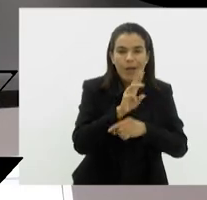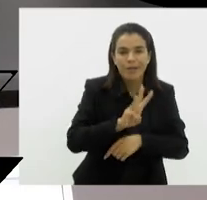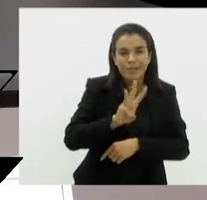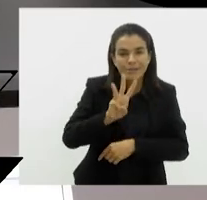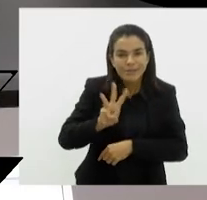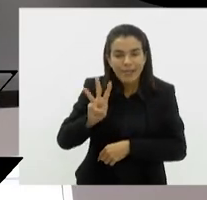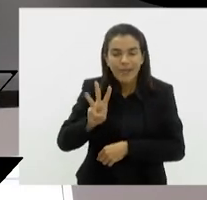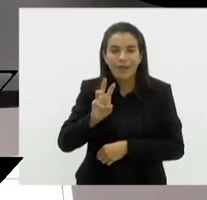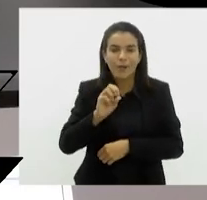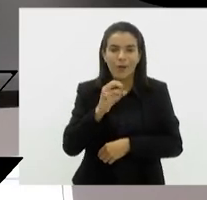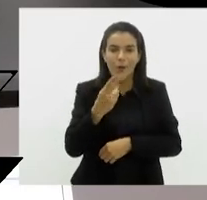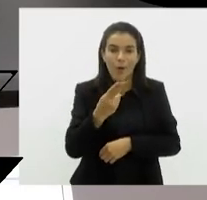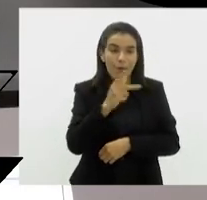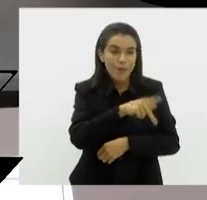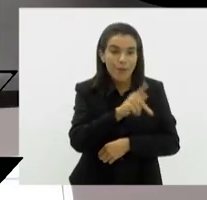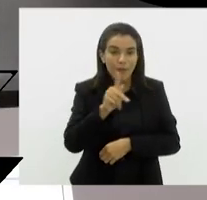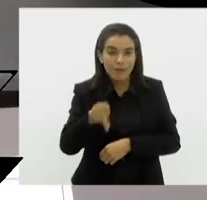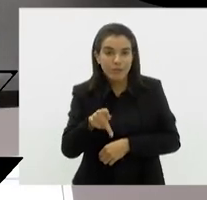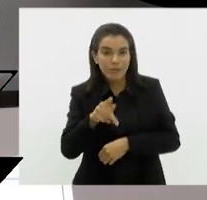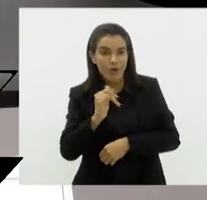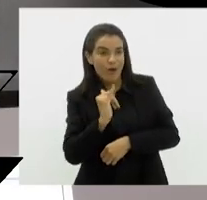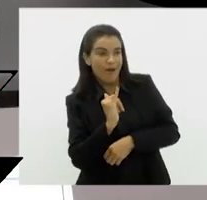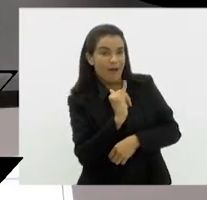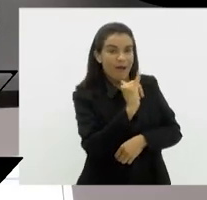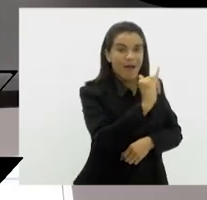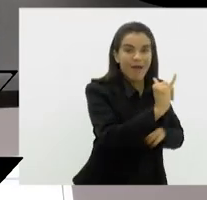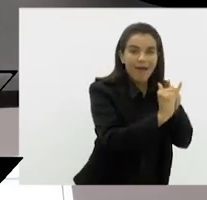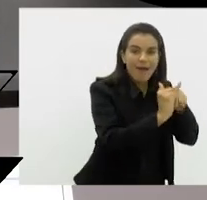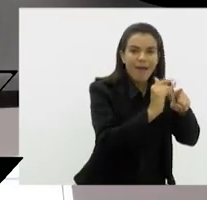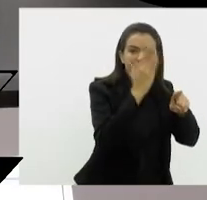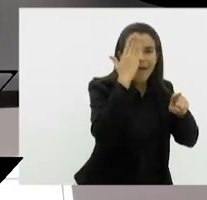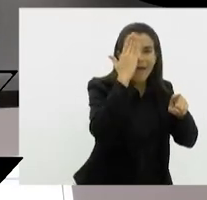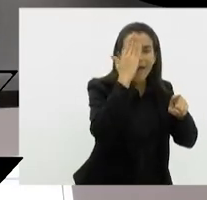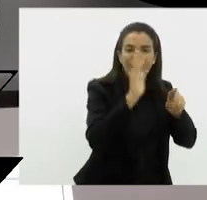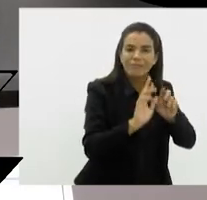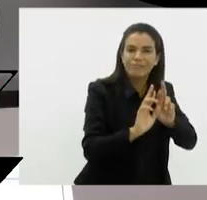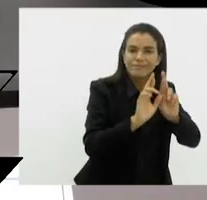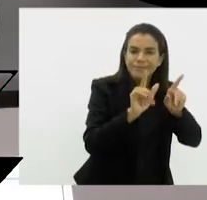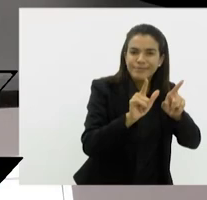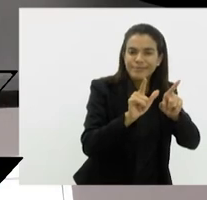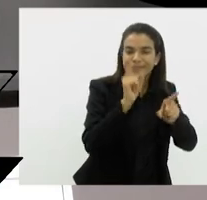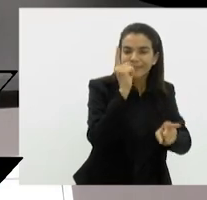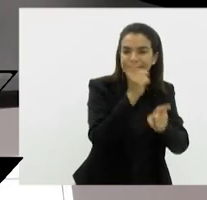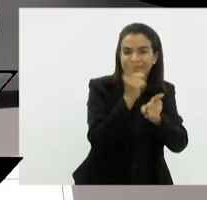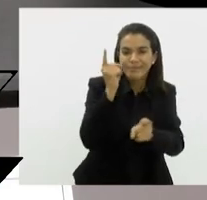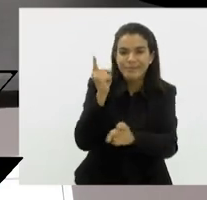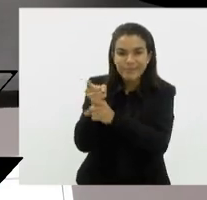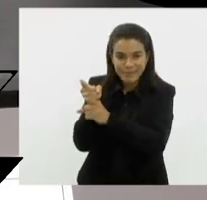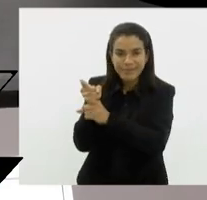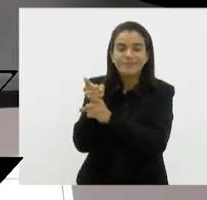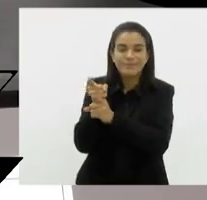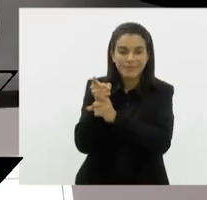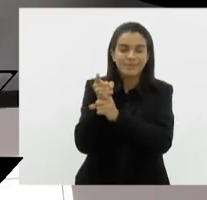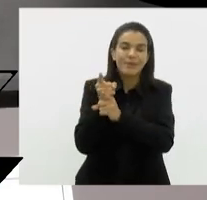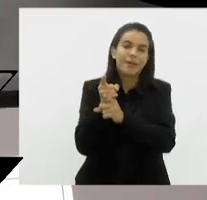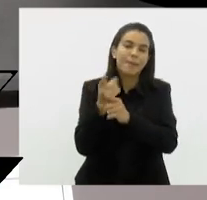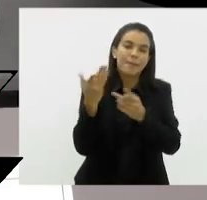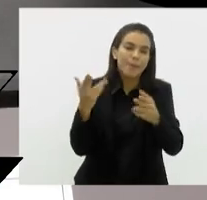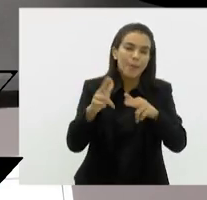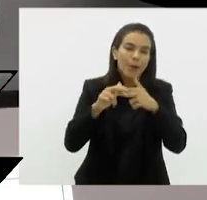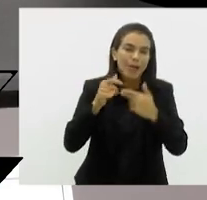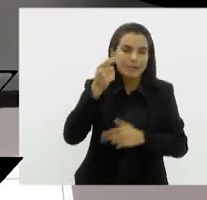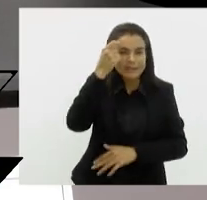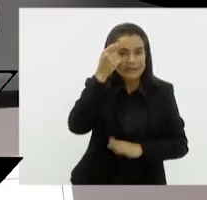ciência, de um professor, de um pai, para saber distinguir, ainda em tempos de inteligência